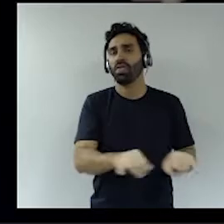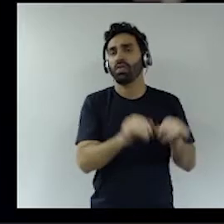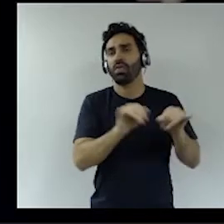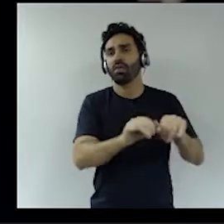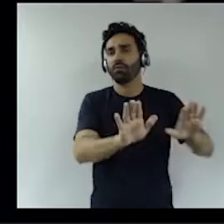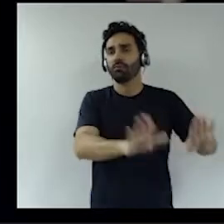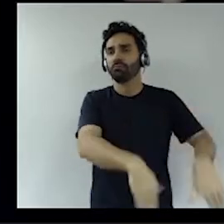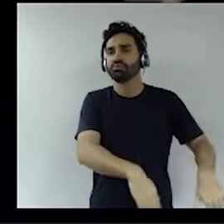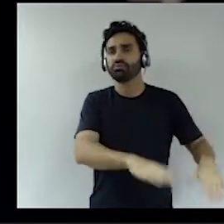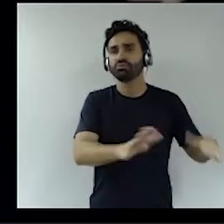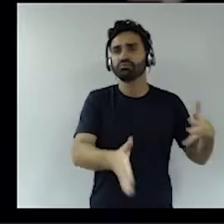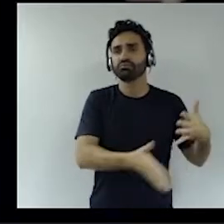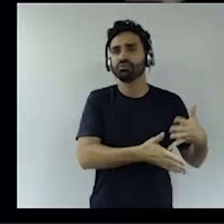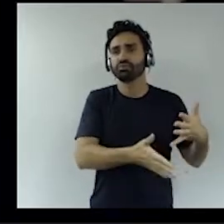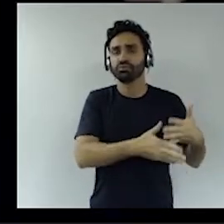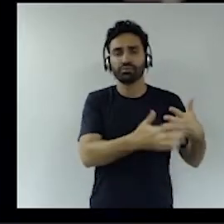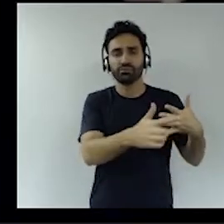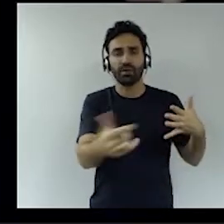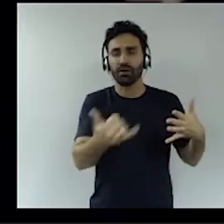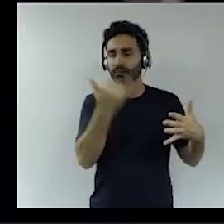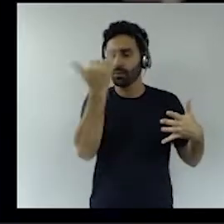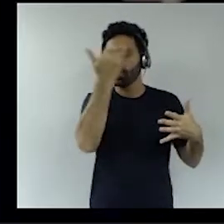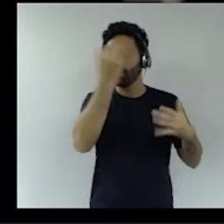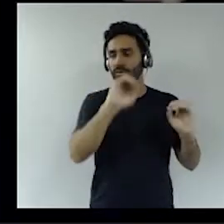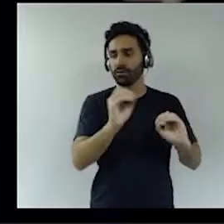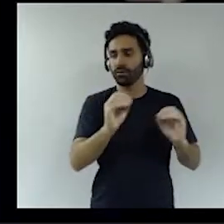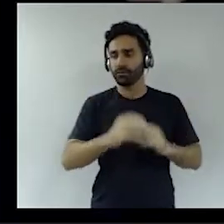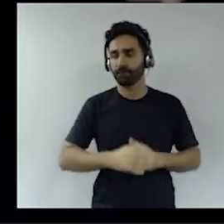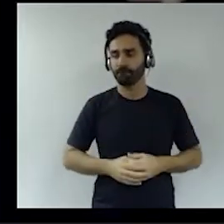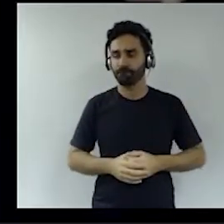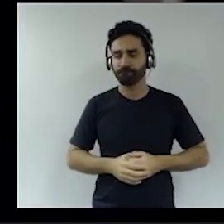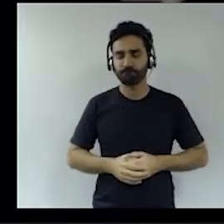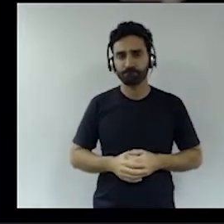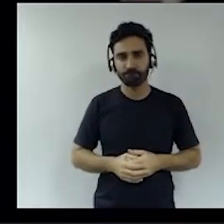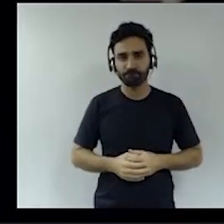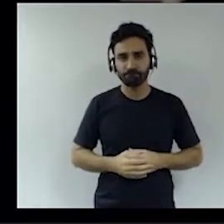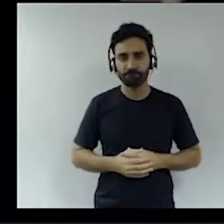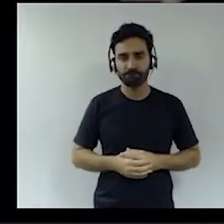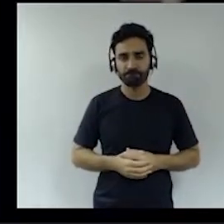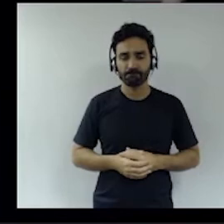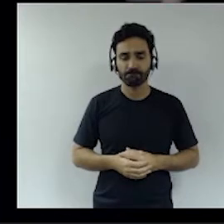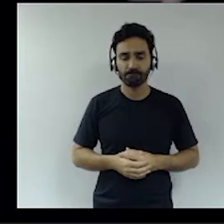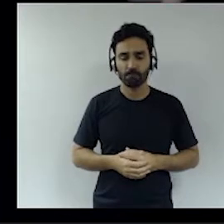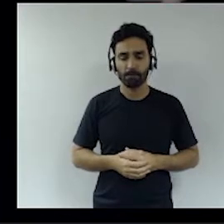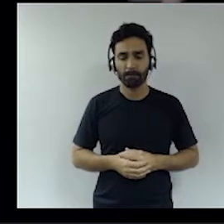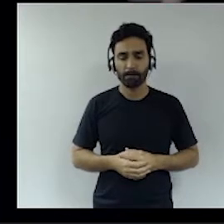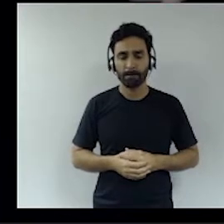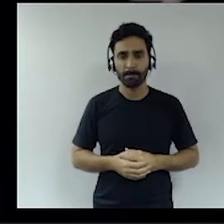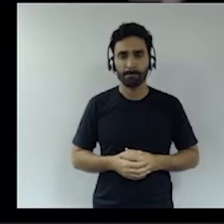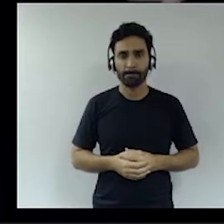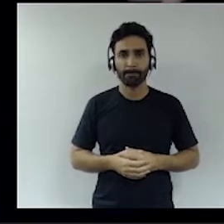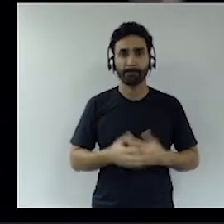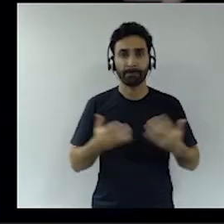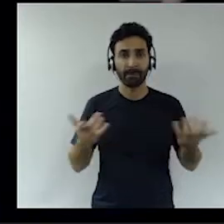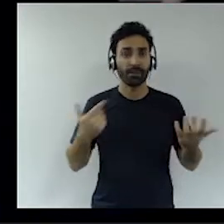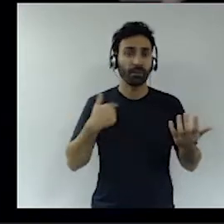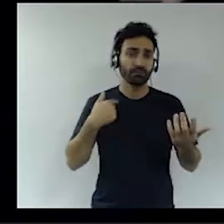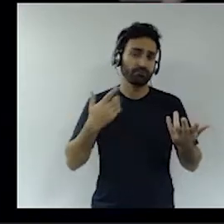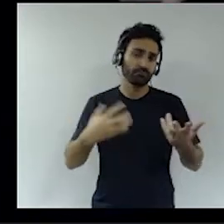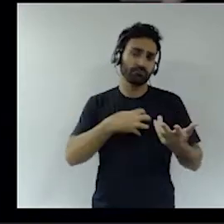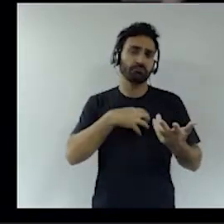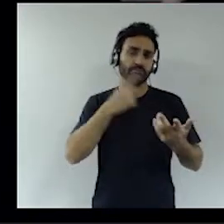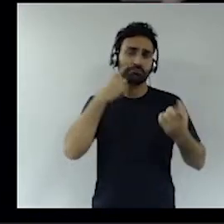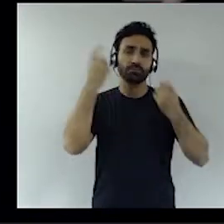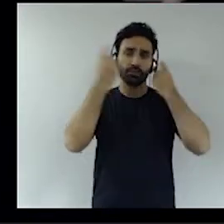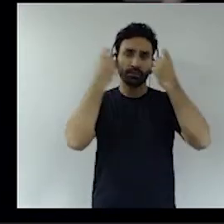a situação, a gravidade que ela encerra, que ela merece. Não podia deixar de registrar isso. E verifico com muita preocupação,